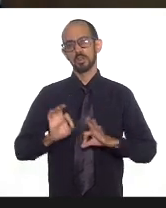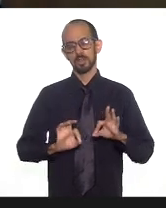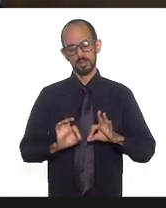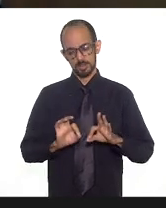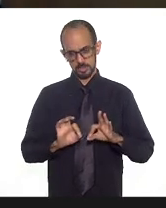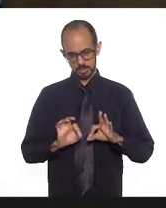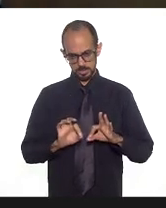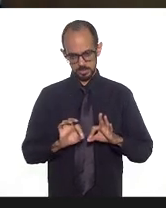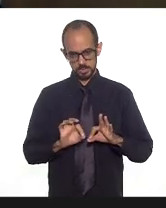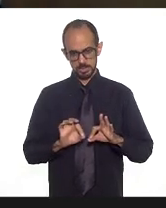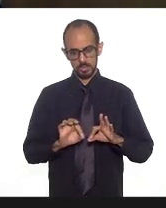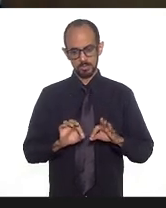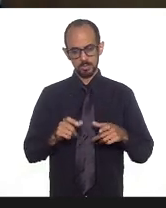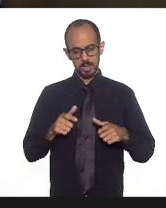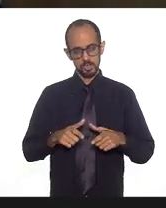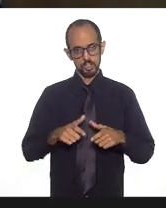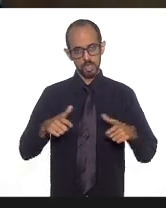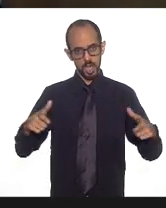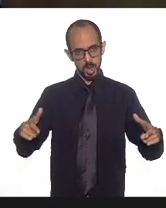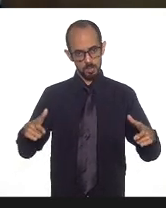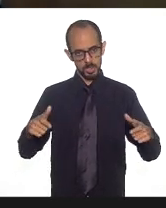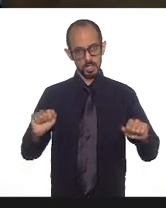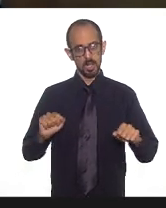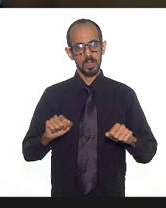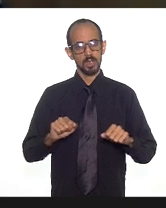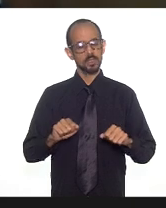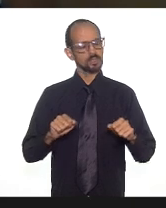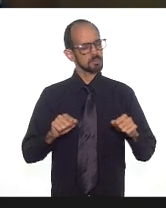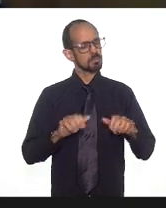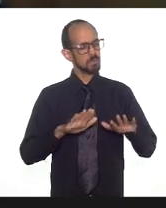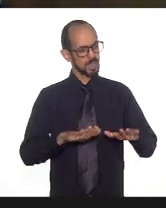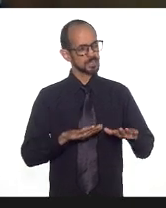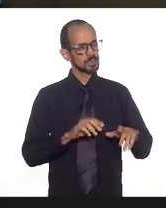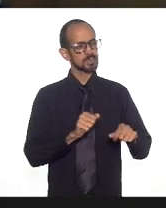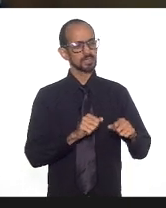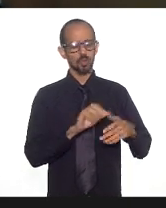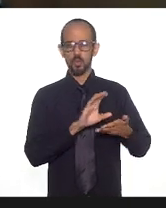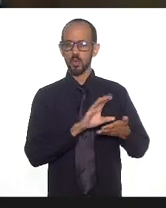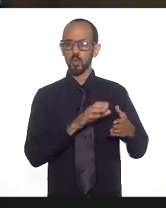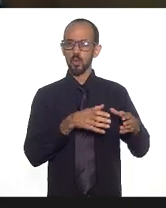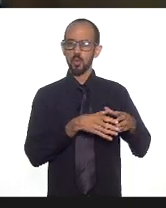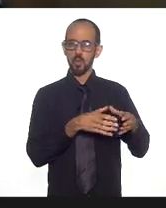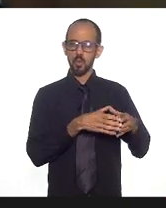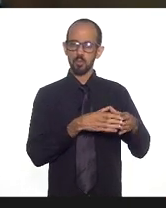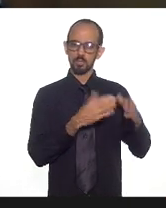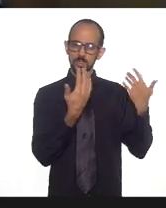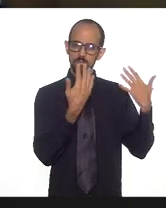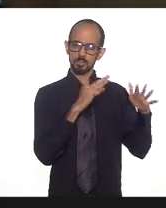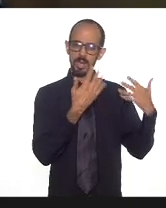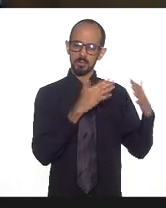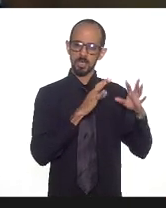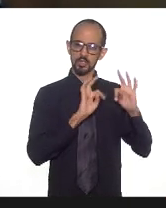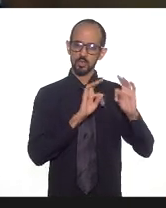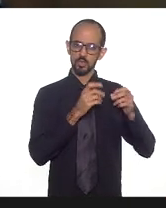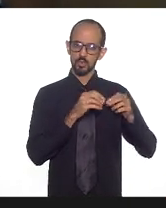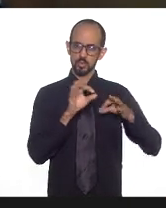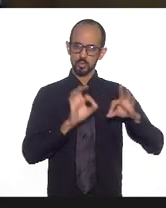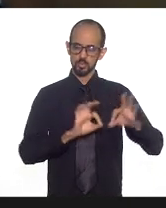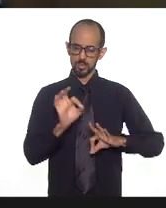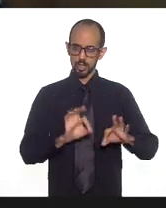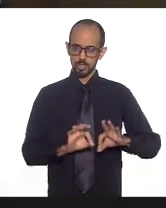visando ampliação. De parabéns, porque com os projetos, né, de lei